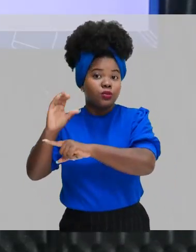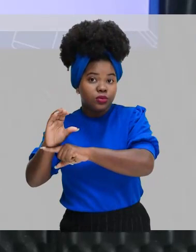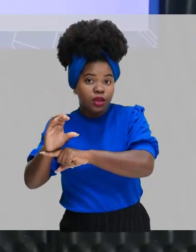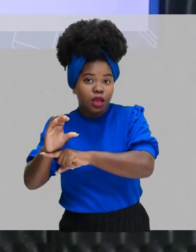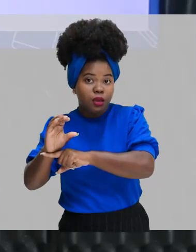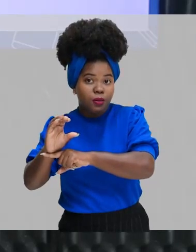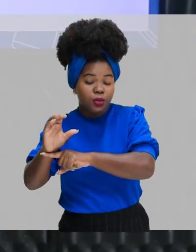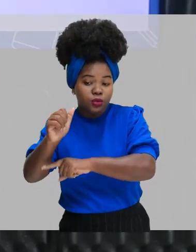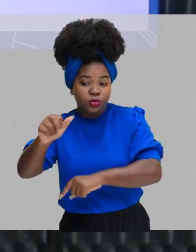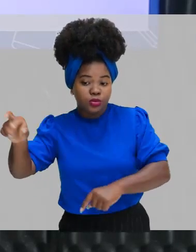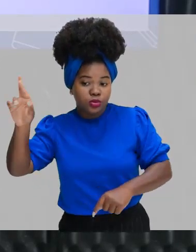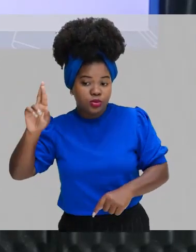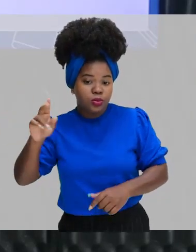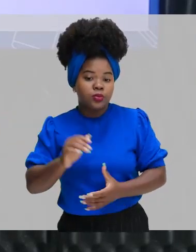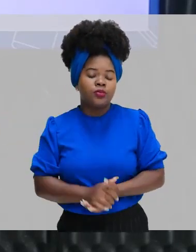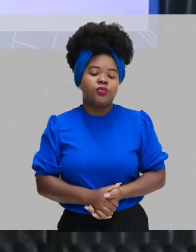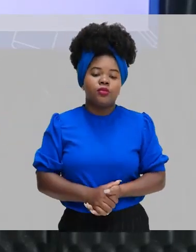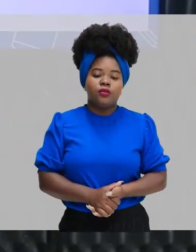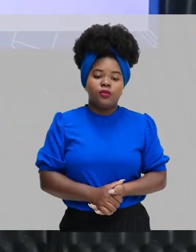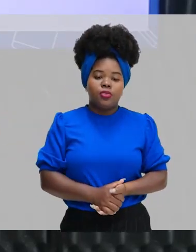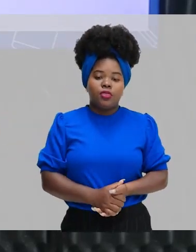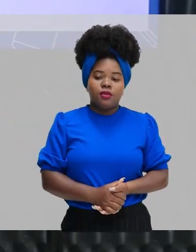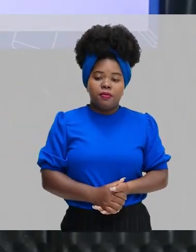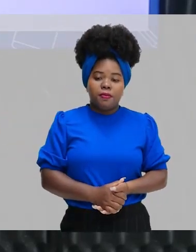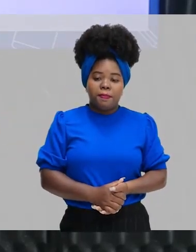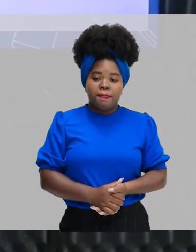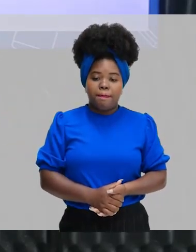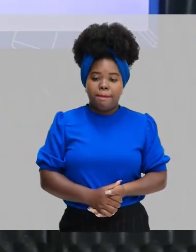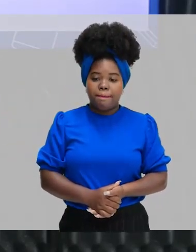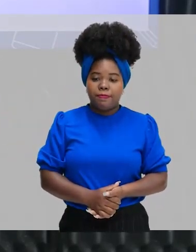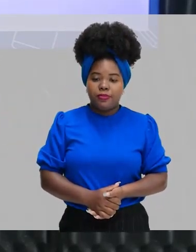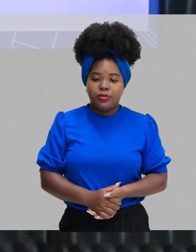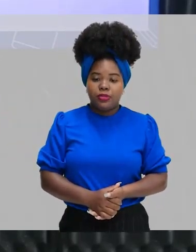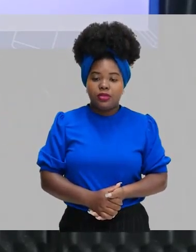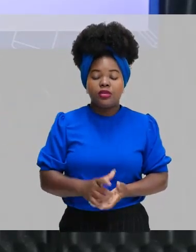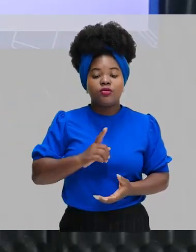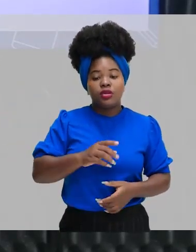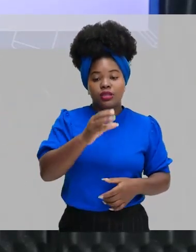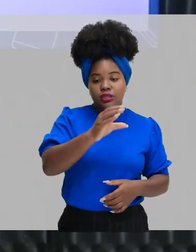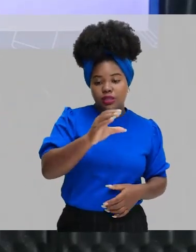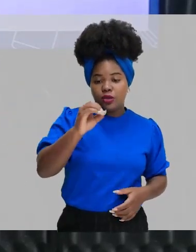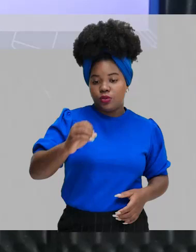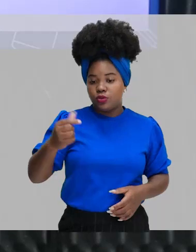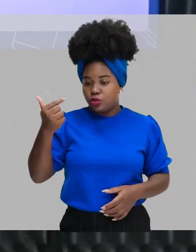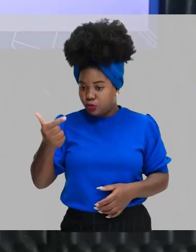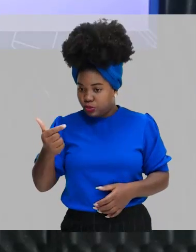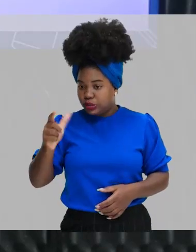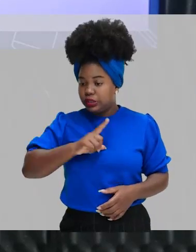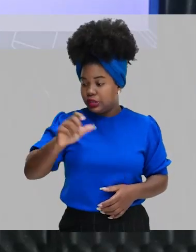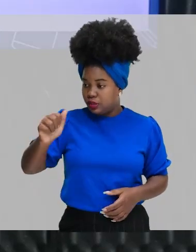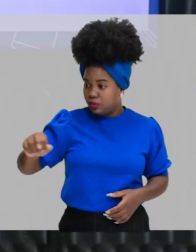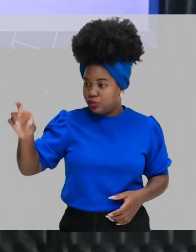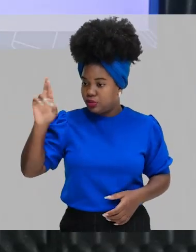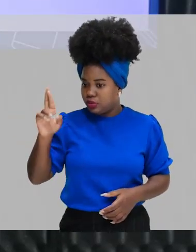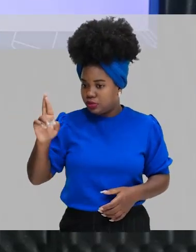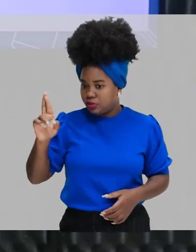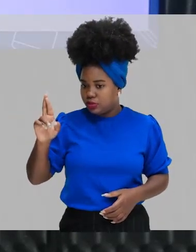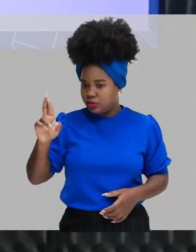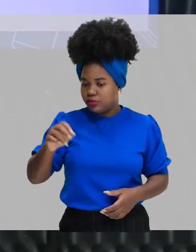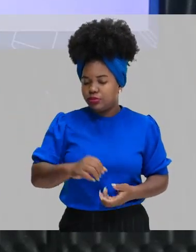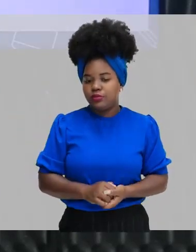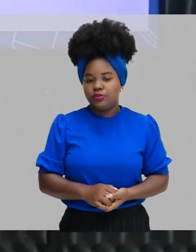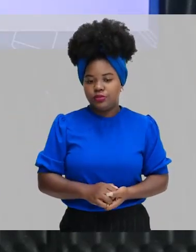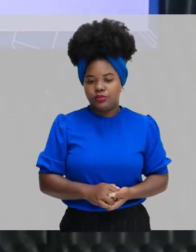uma porcentagem do carbono desses CO2 que está presente no ar uma